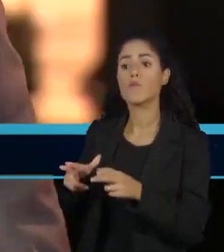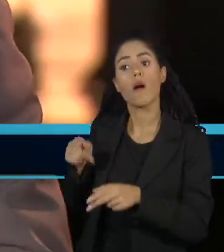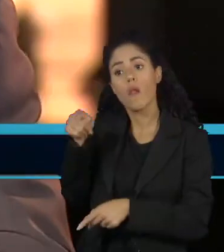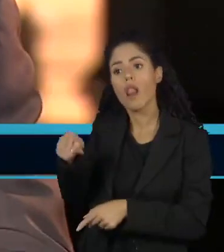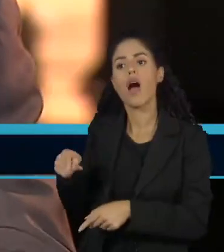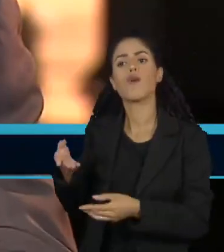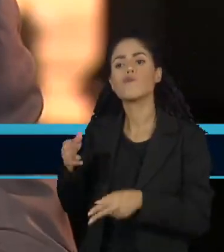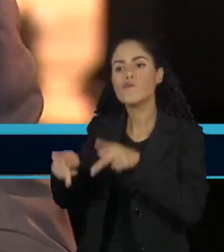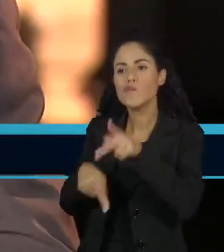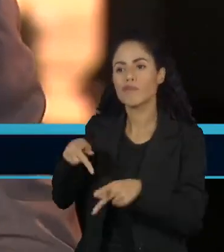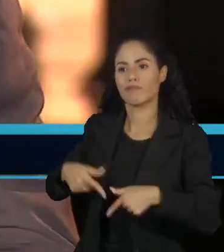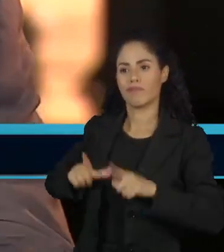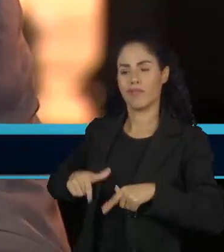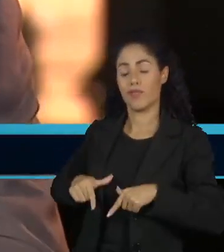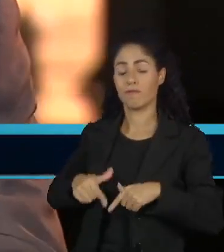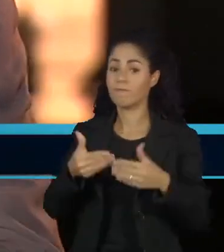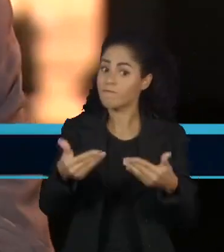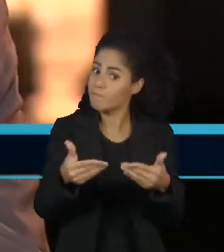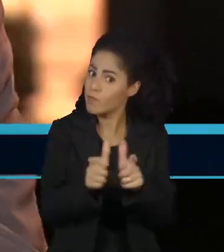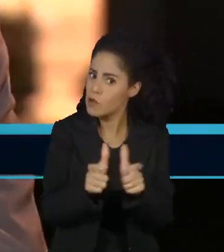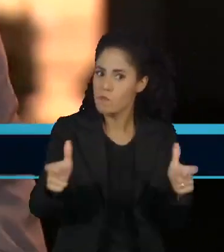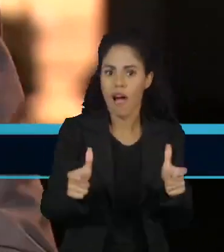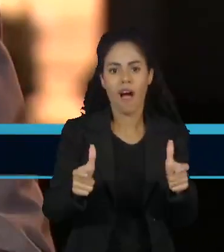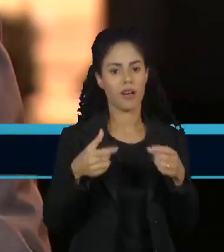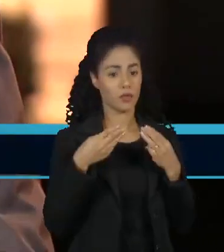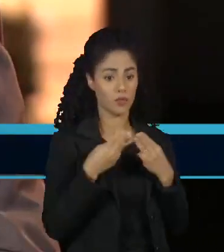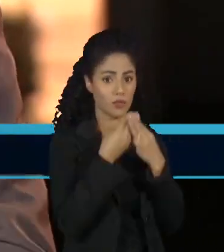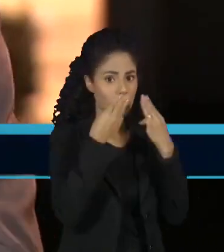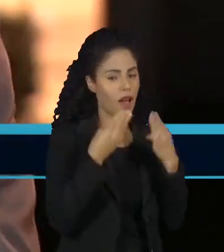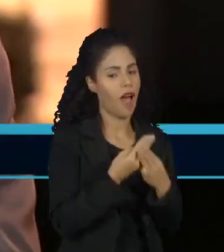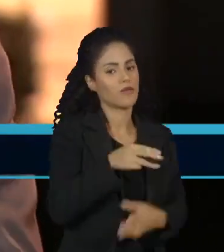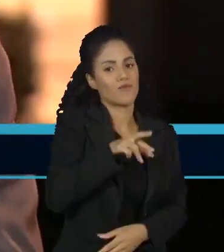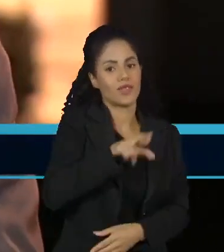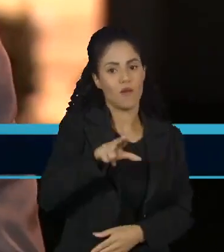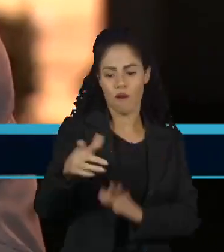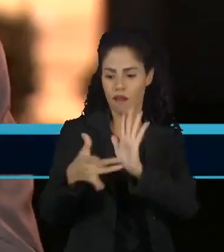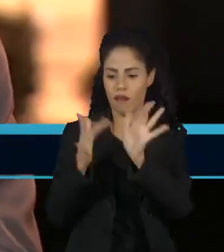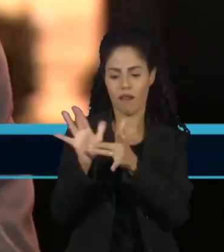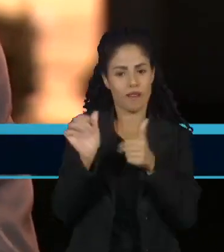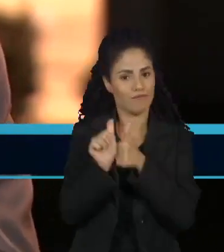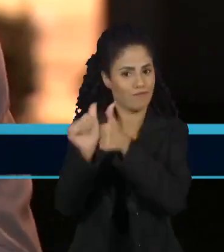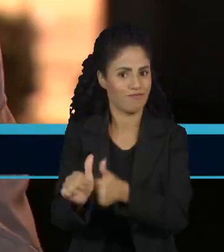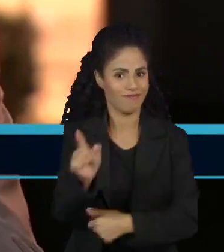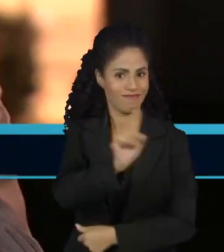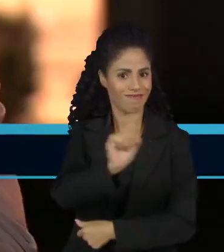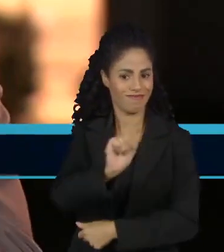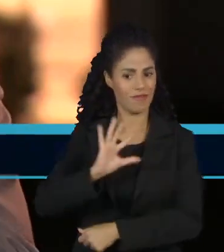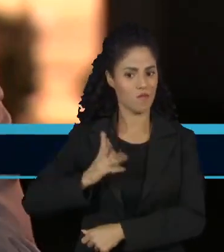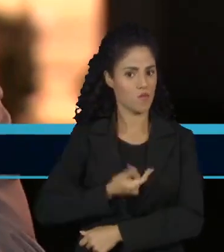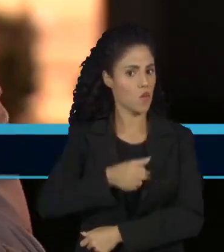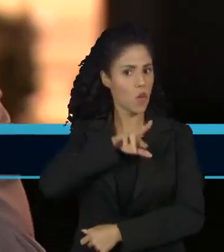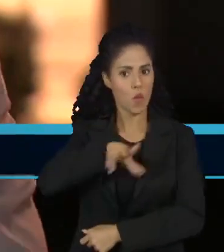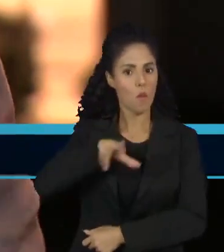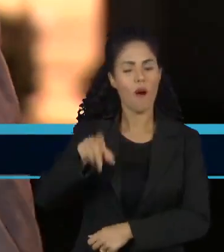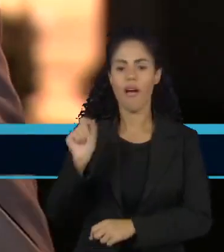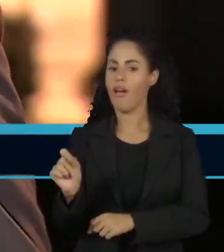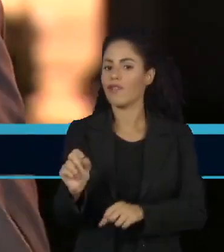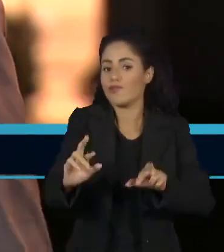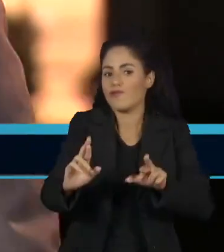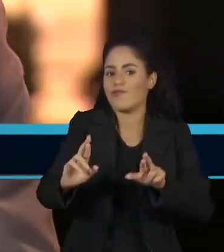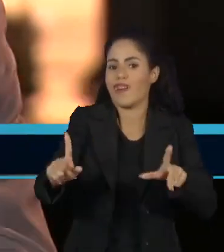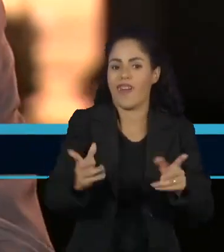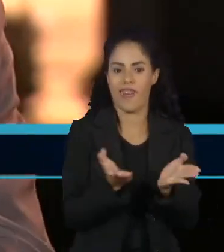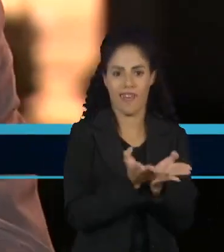A maior parte da população de Israel é judia e não reconhece Jesus Cristo como o Salvador, o que é a base do